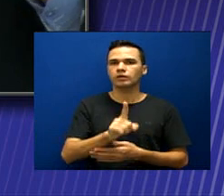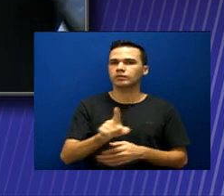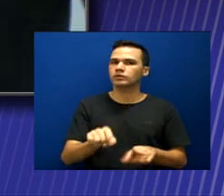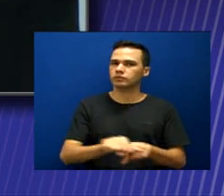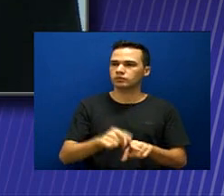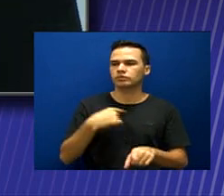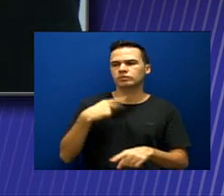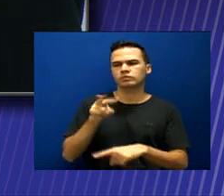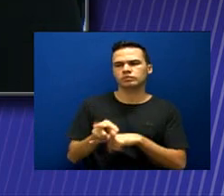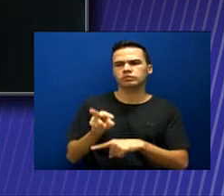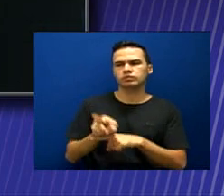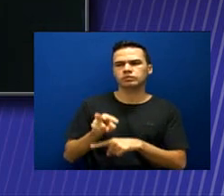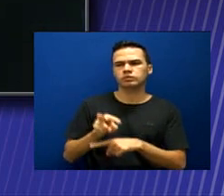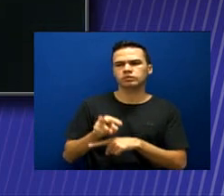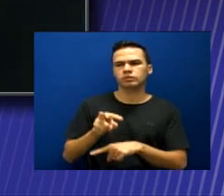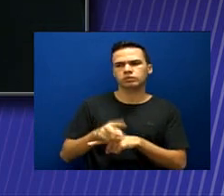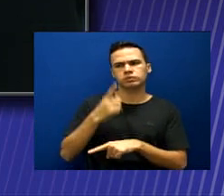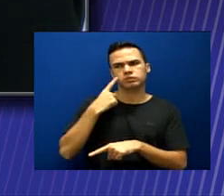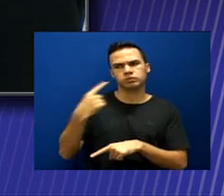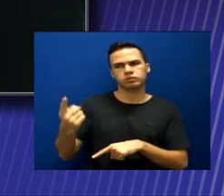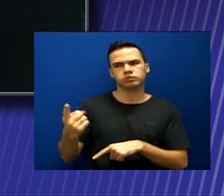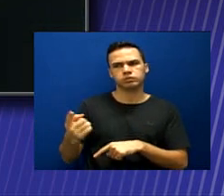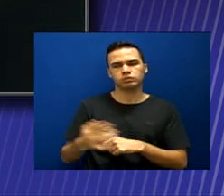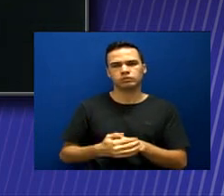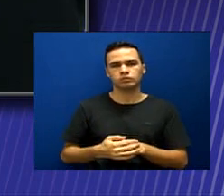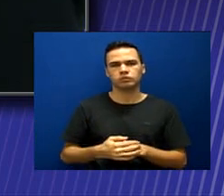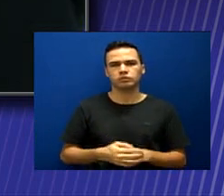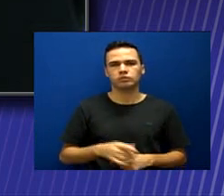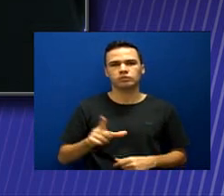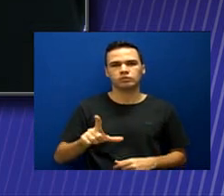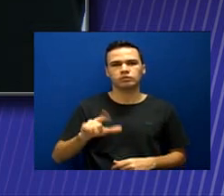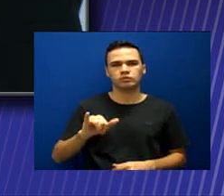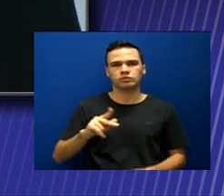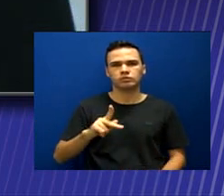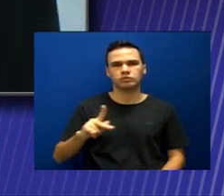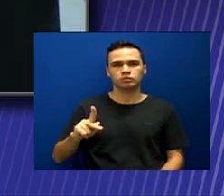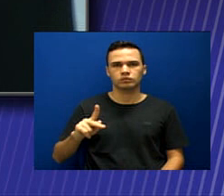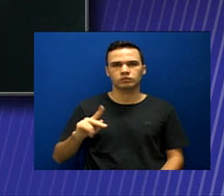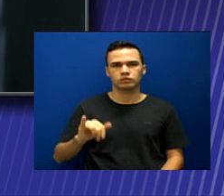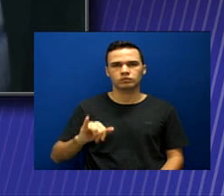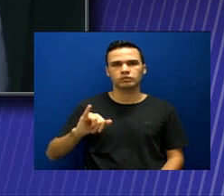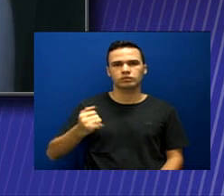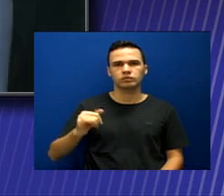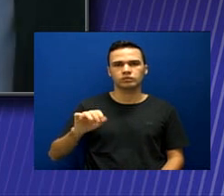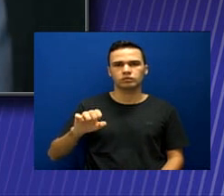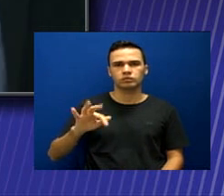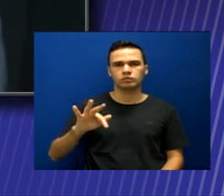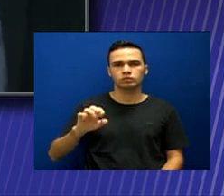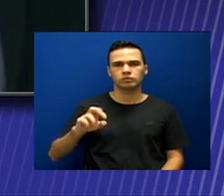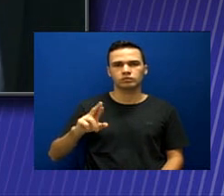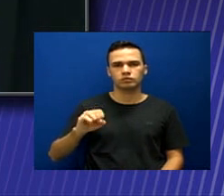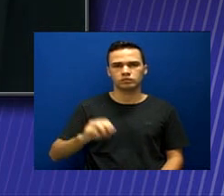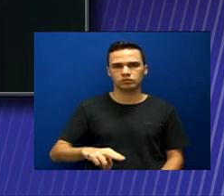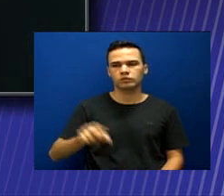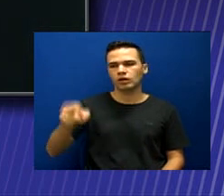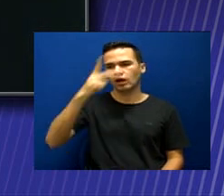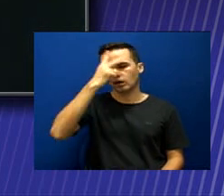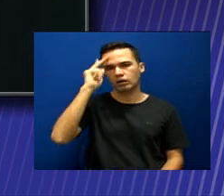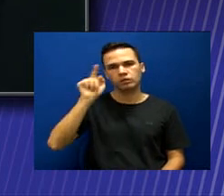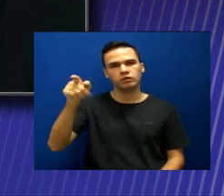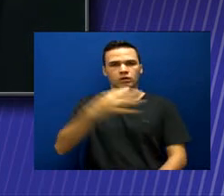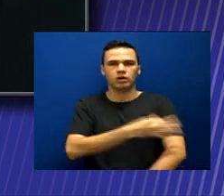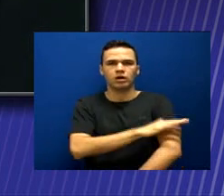um fiscalizador ferrenho nessa área. Lipe, vou fiscalizar. Lipe Jefferson, com uma pessoa tecnicamente com